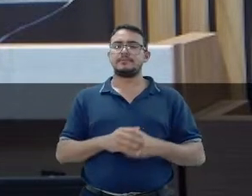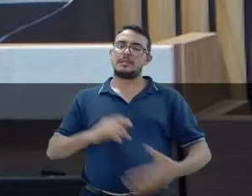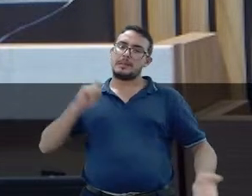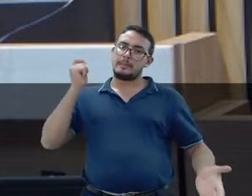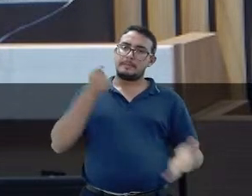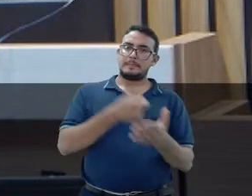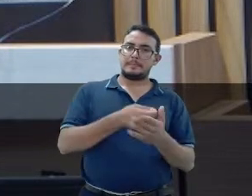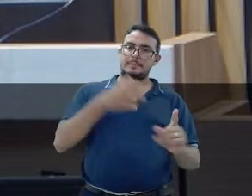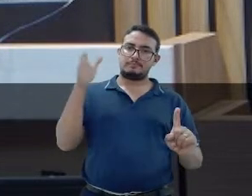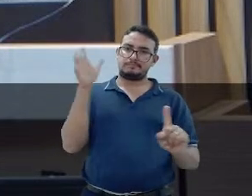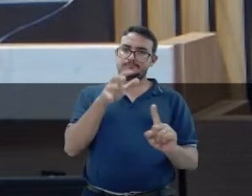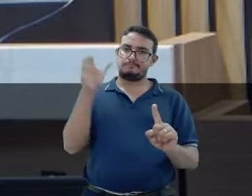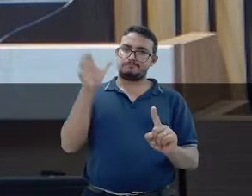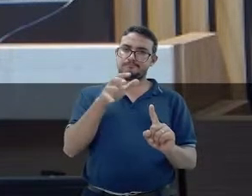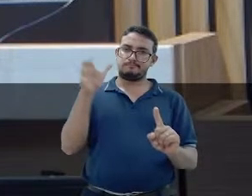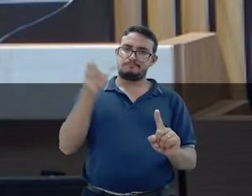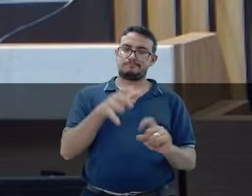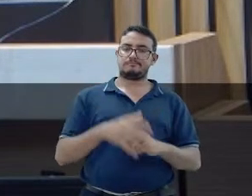dano moral,